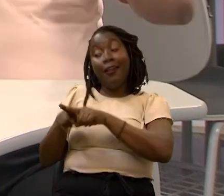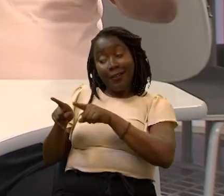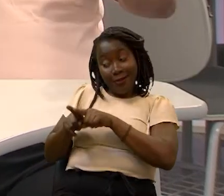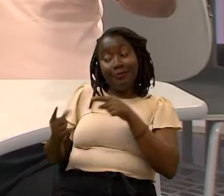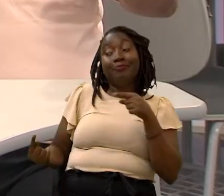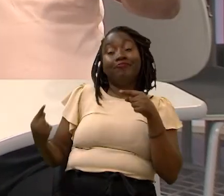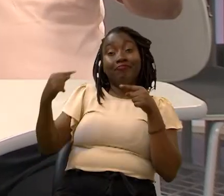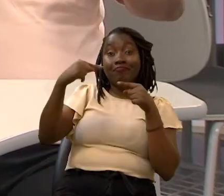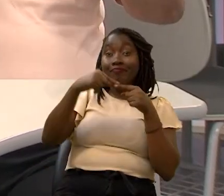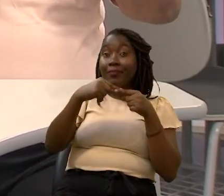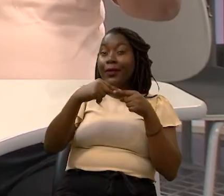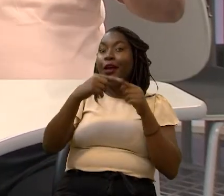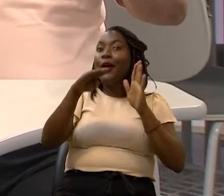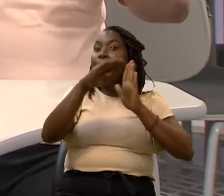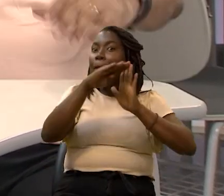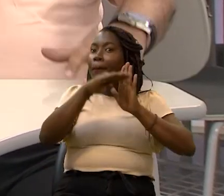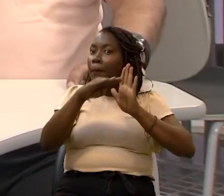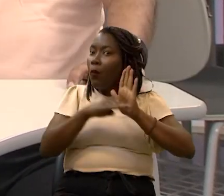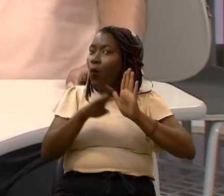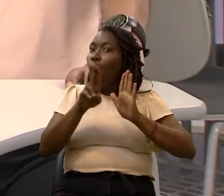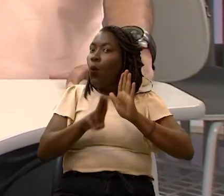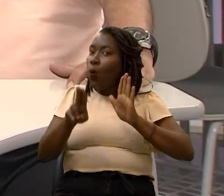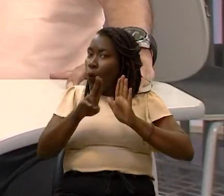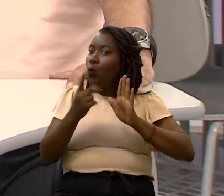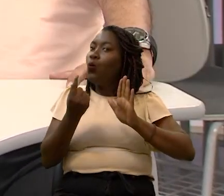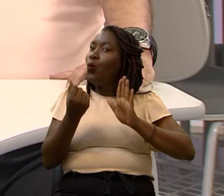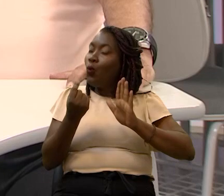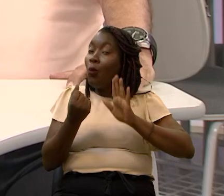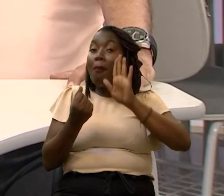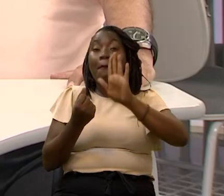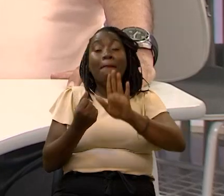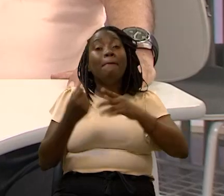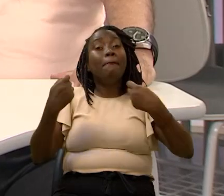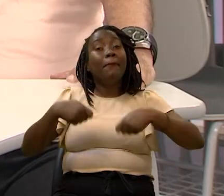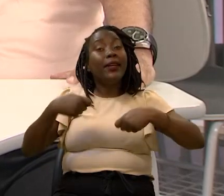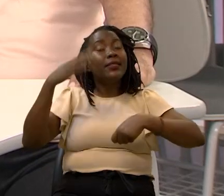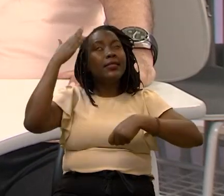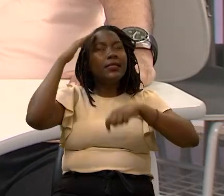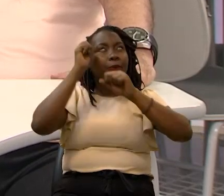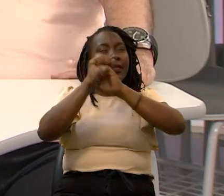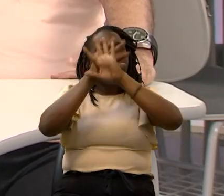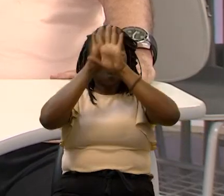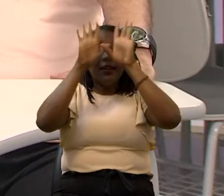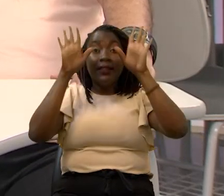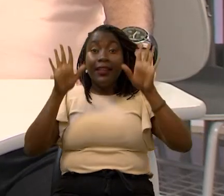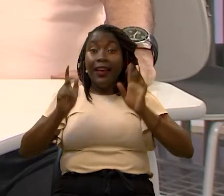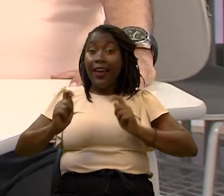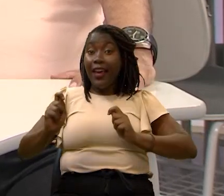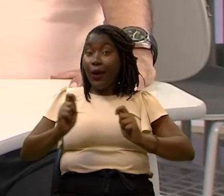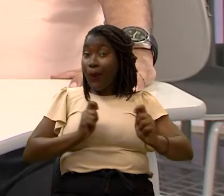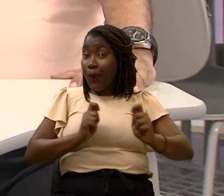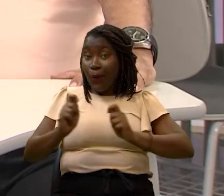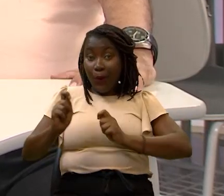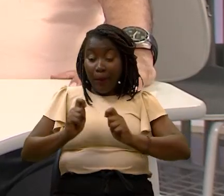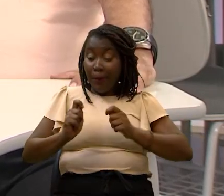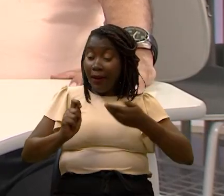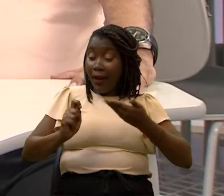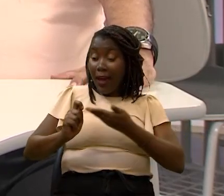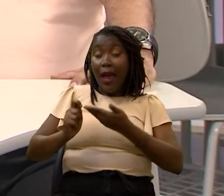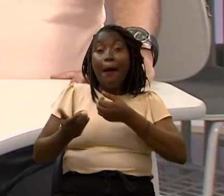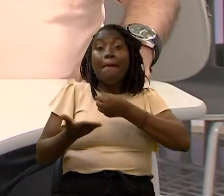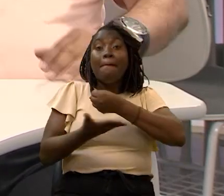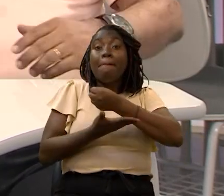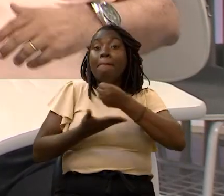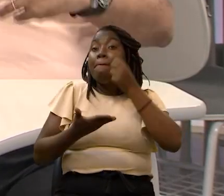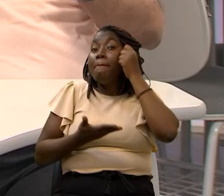Isso também faz parte, né? Programar o uso do dinheiro. Mas nós precisamos entender que a economia ela